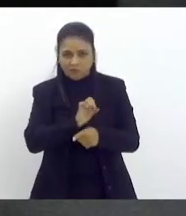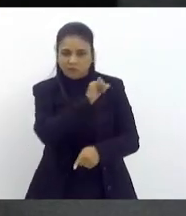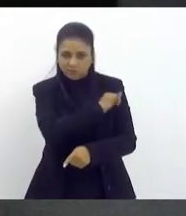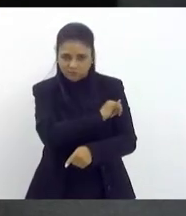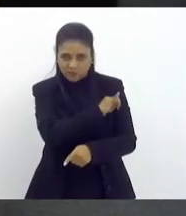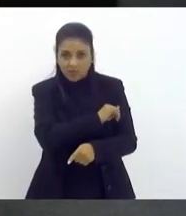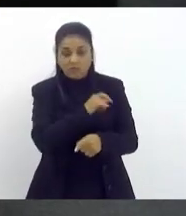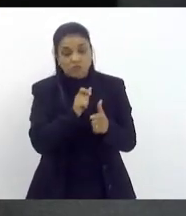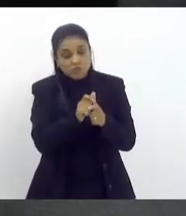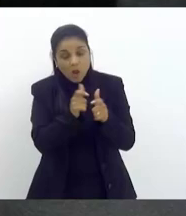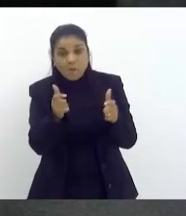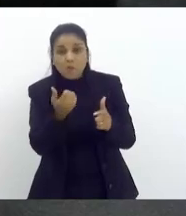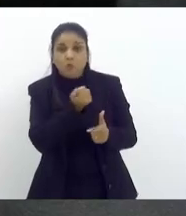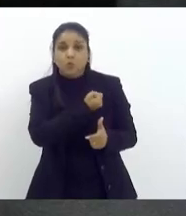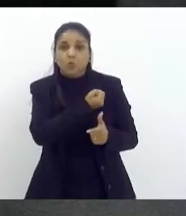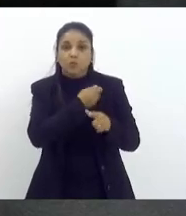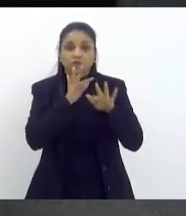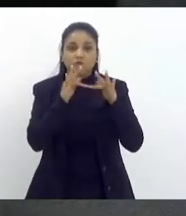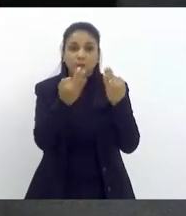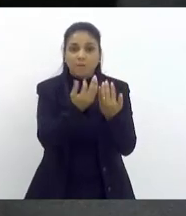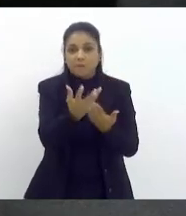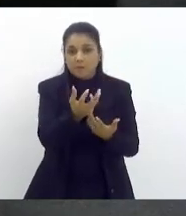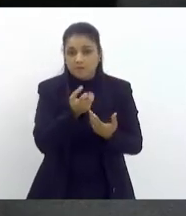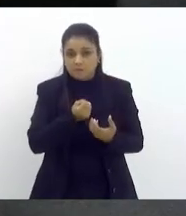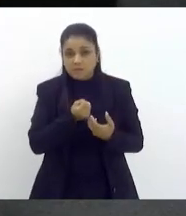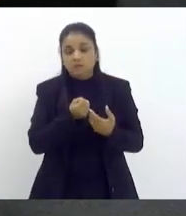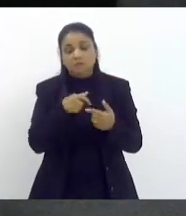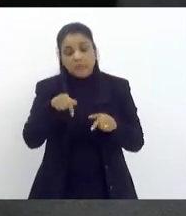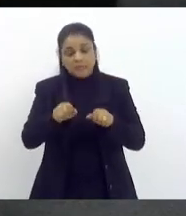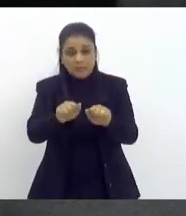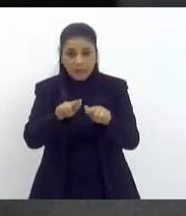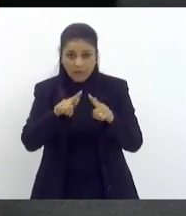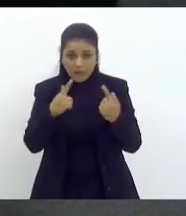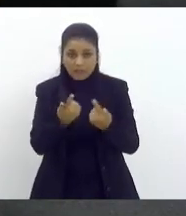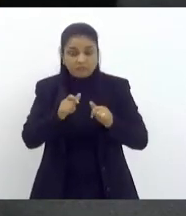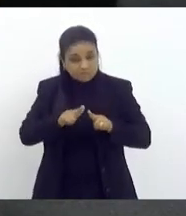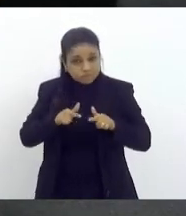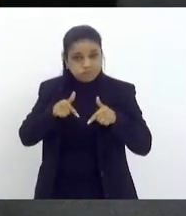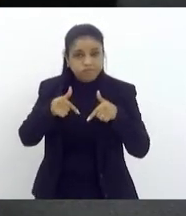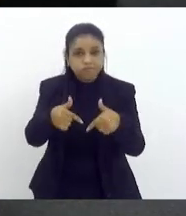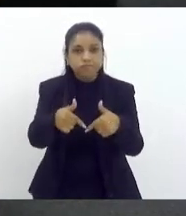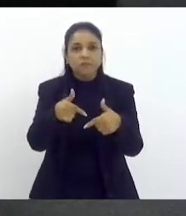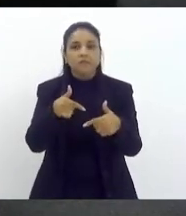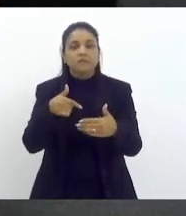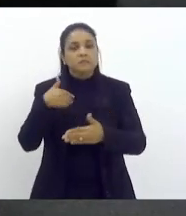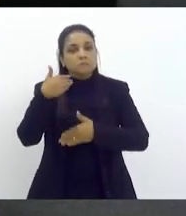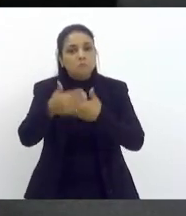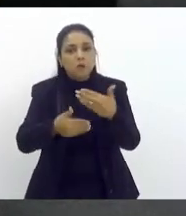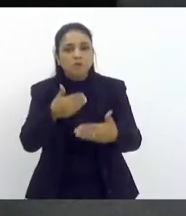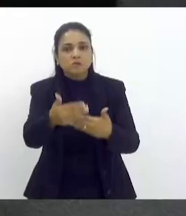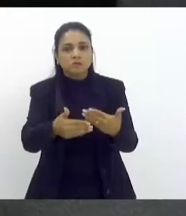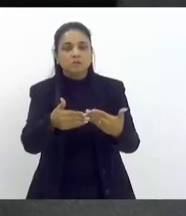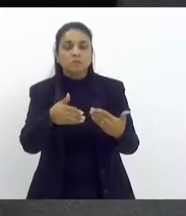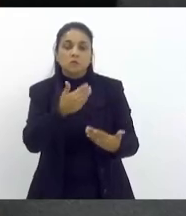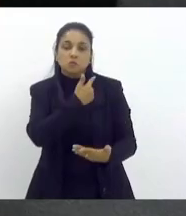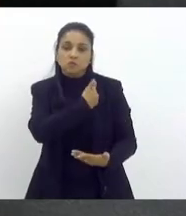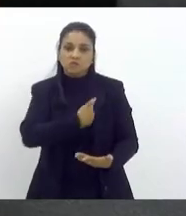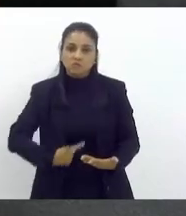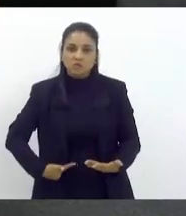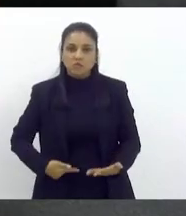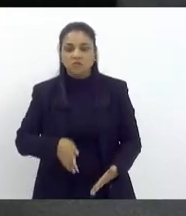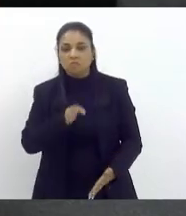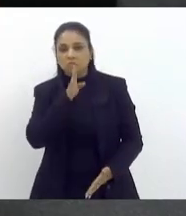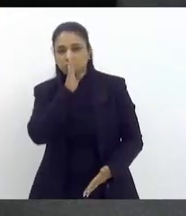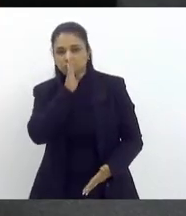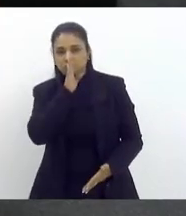programa essa casa teve uma atuação ativa nesse processo mas o governador negligencia se omite diante